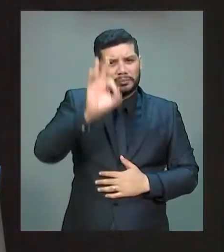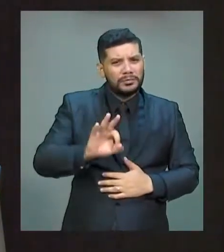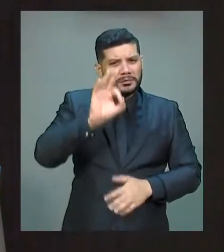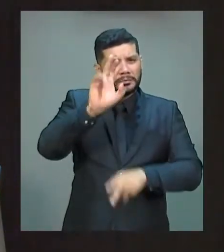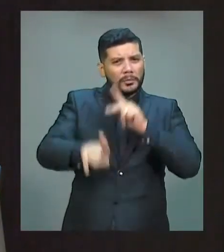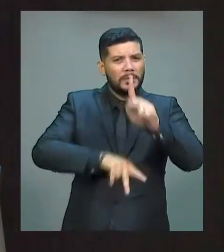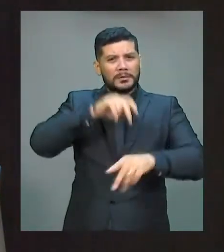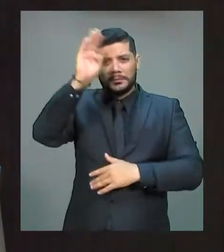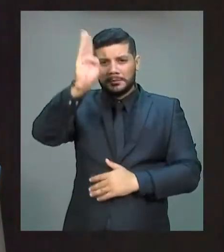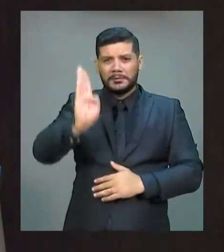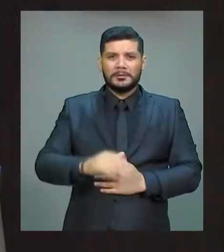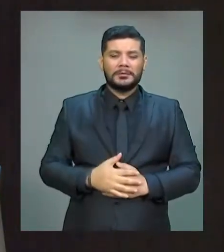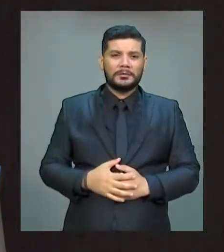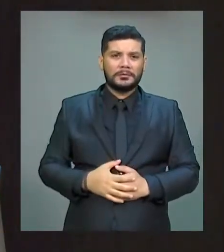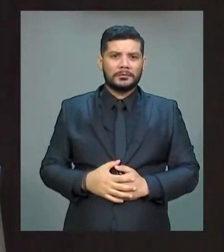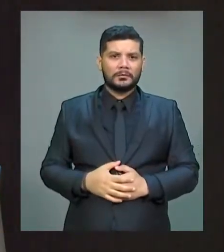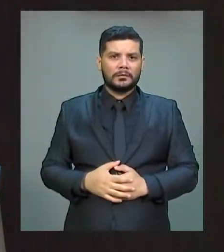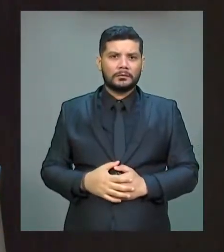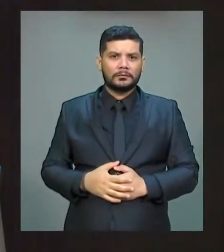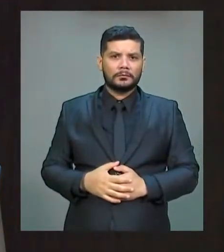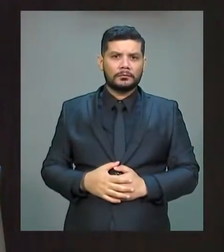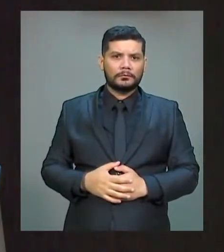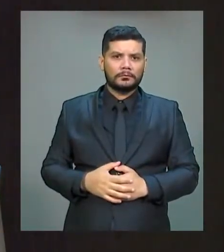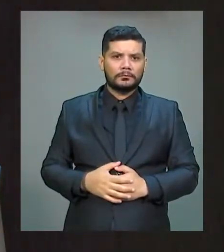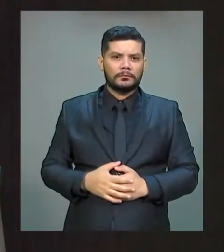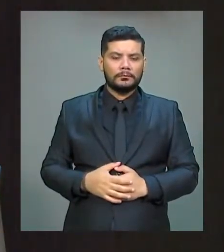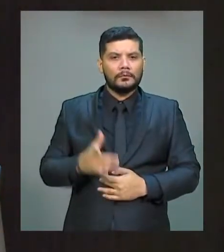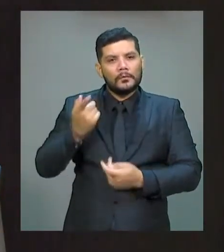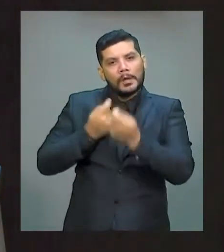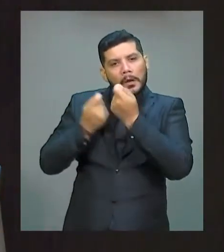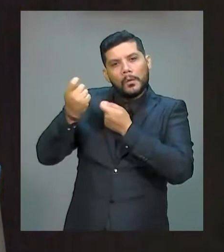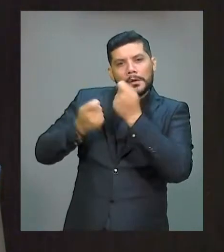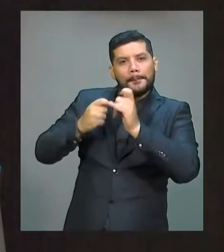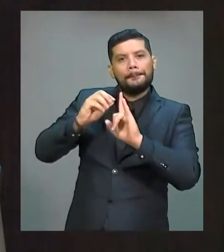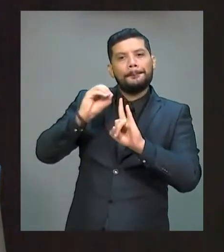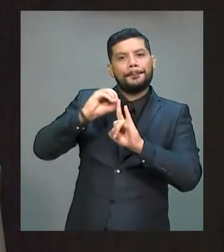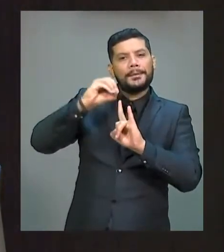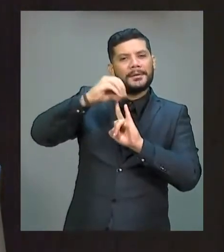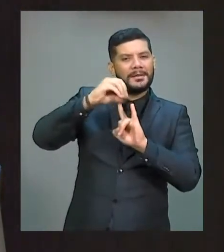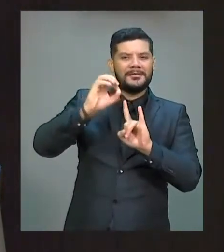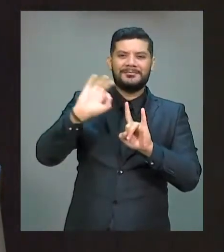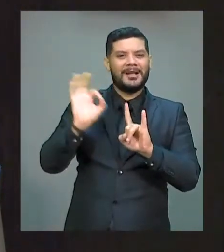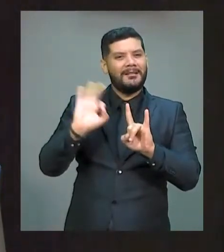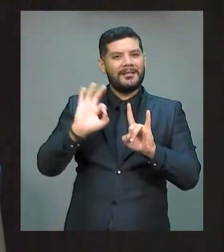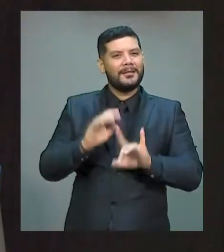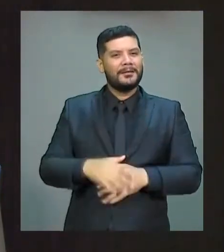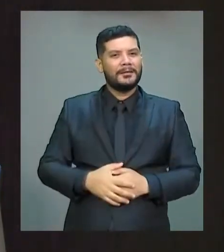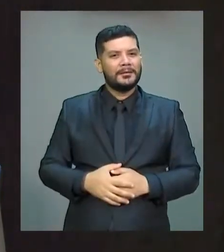brasileira. Não negociou com o Butantan no primeiro semestre de 2020,